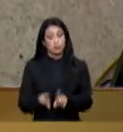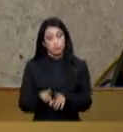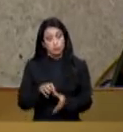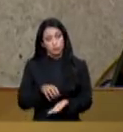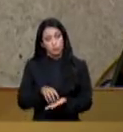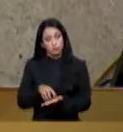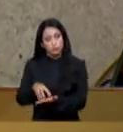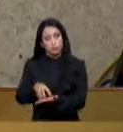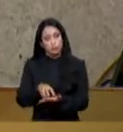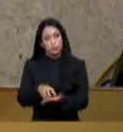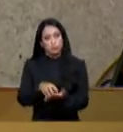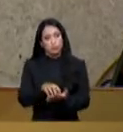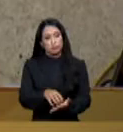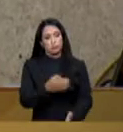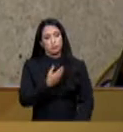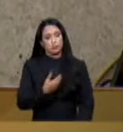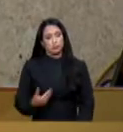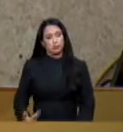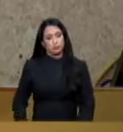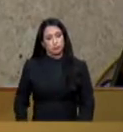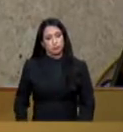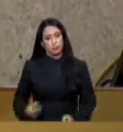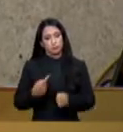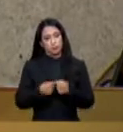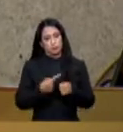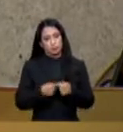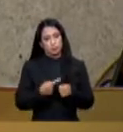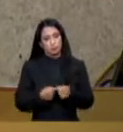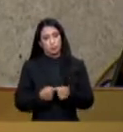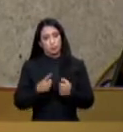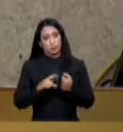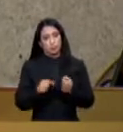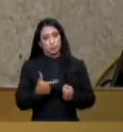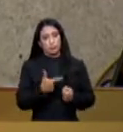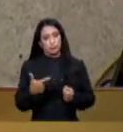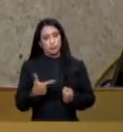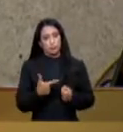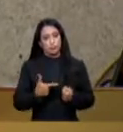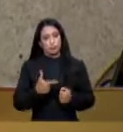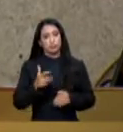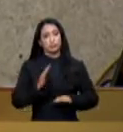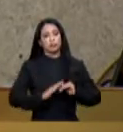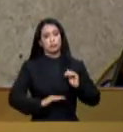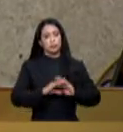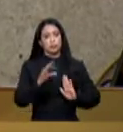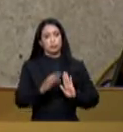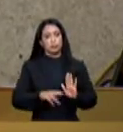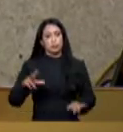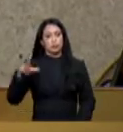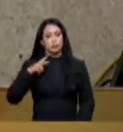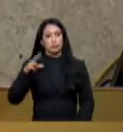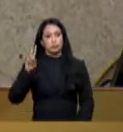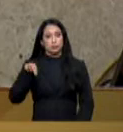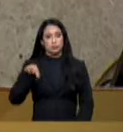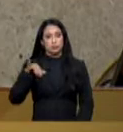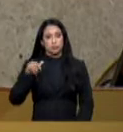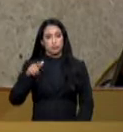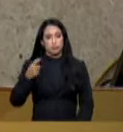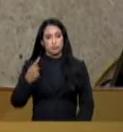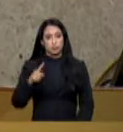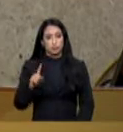transportes urbanos. Artigo 22, compete privativamente à União legislar